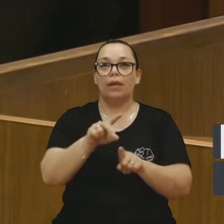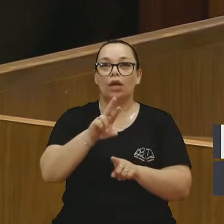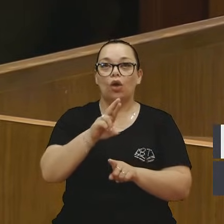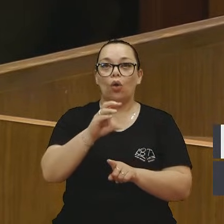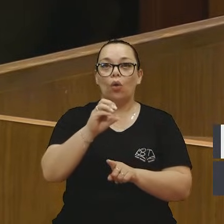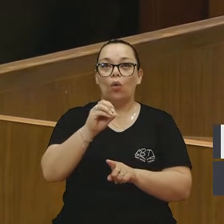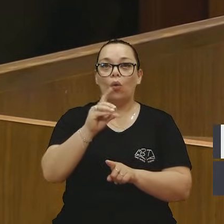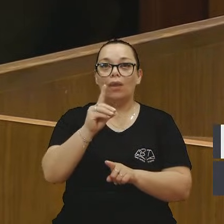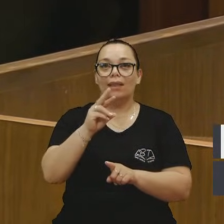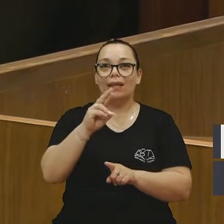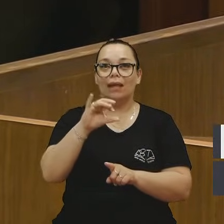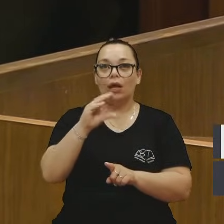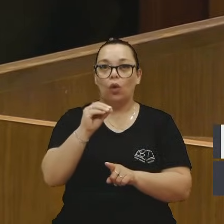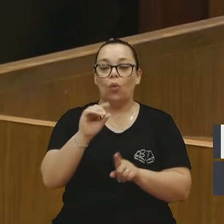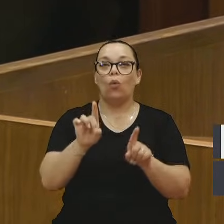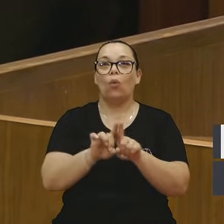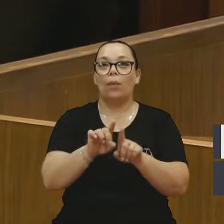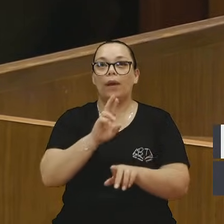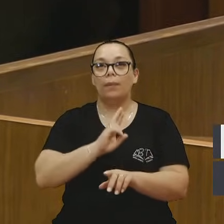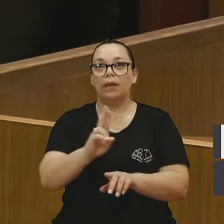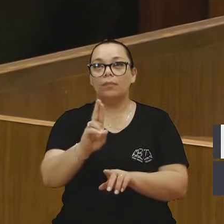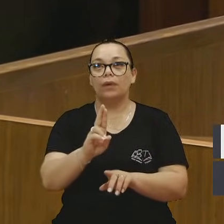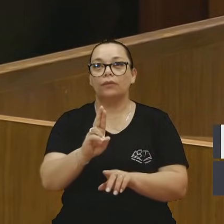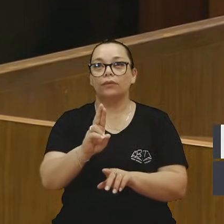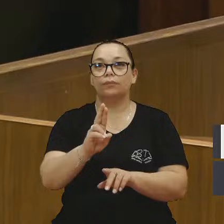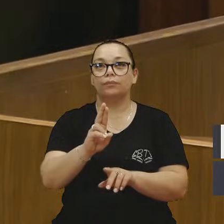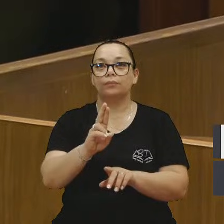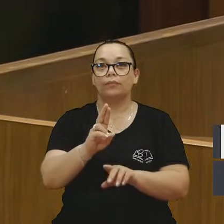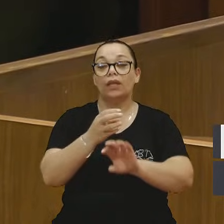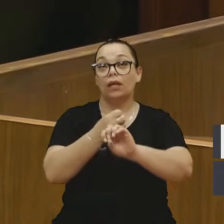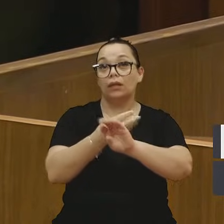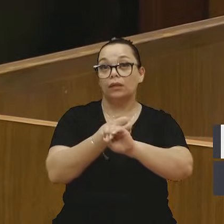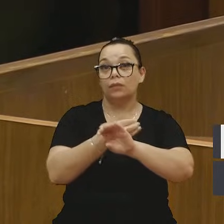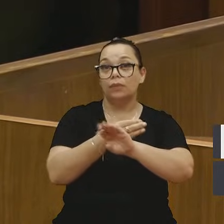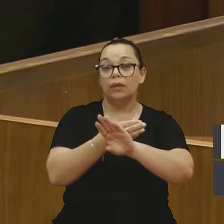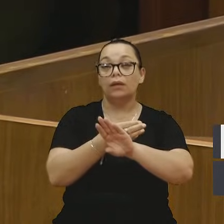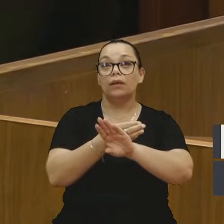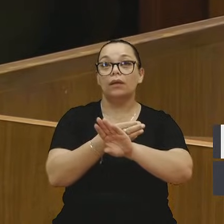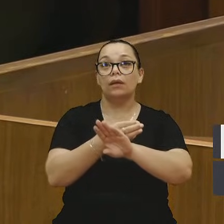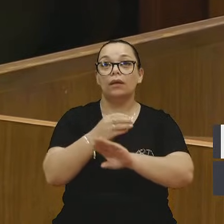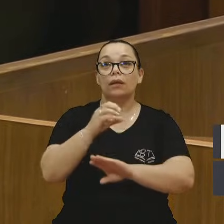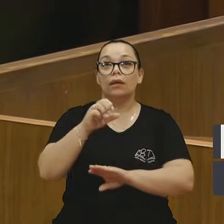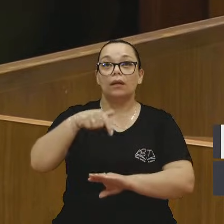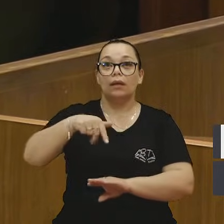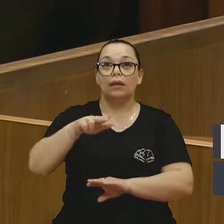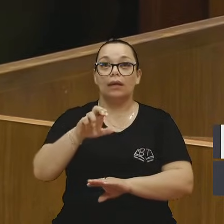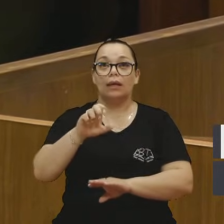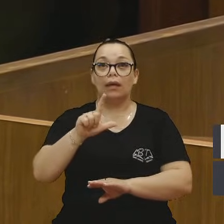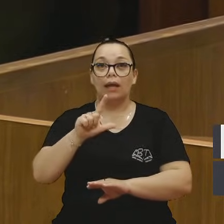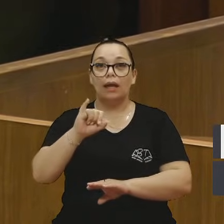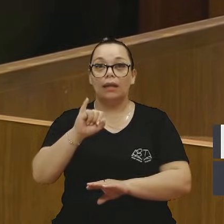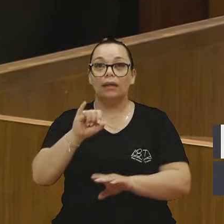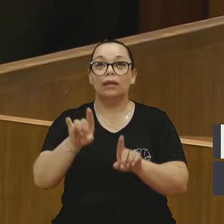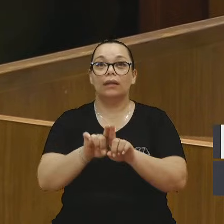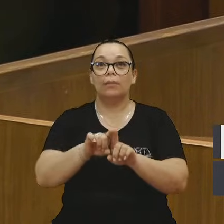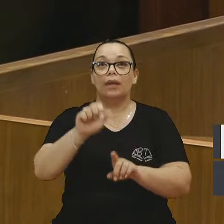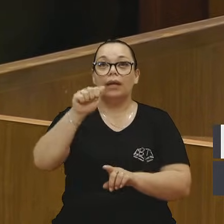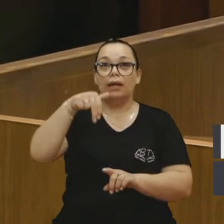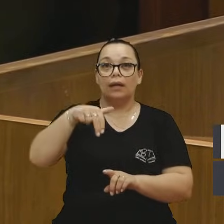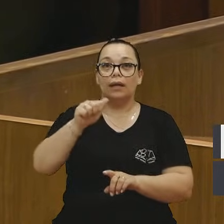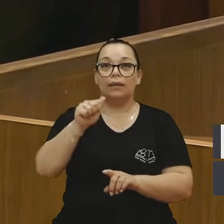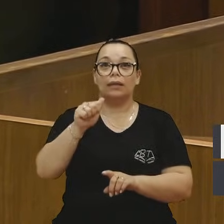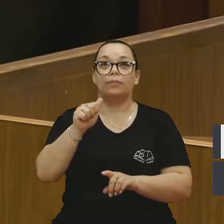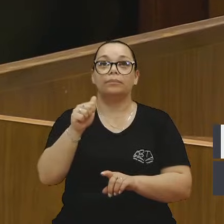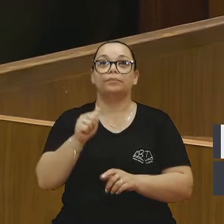Sabedotti. Também representando a Secretaria Municipal de Educação, a Kelly de Lima e a Ana Paula